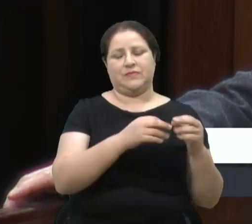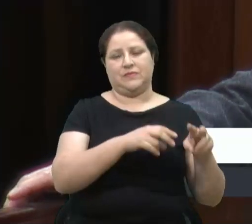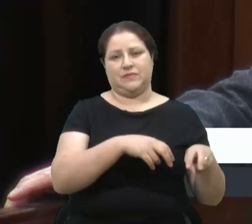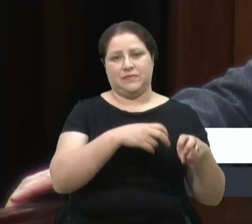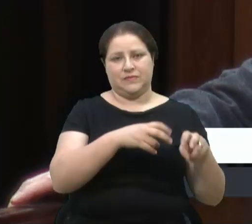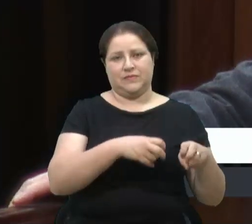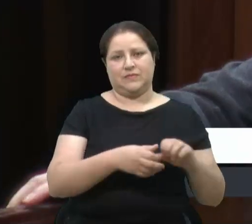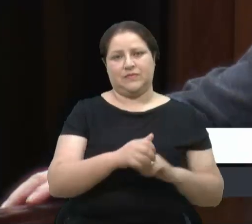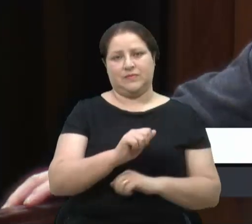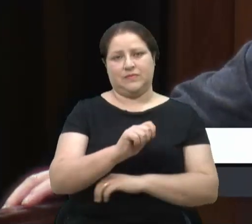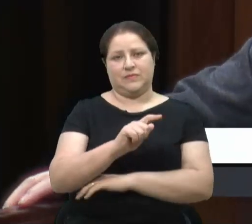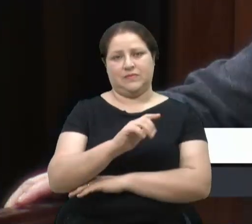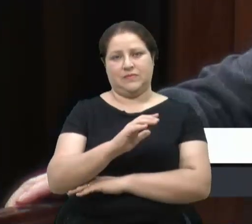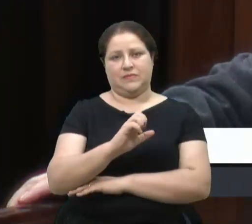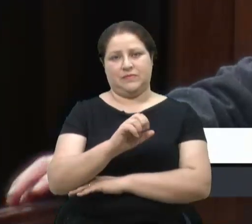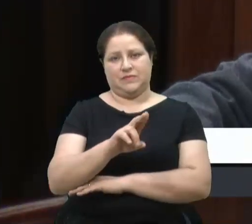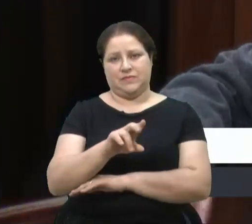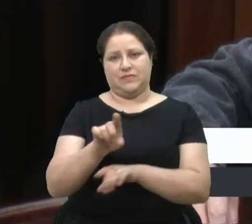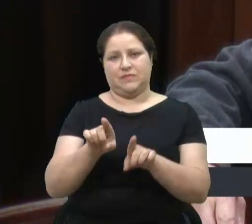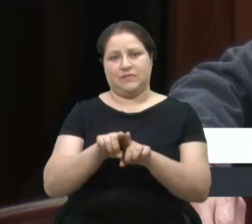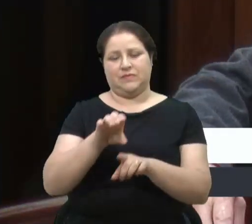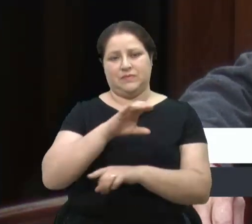professora Sônia